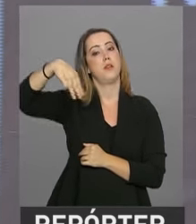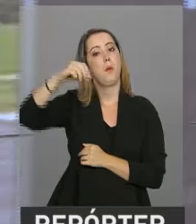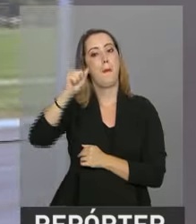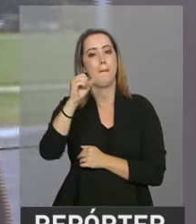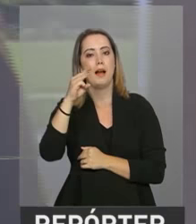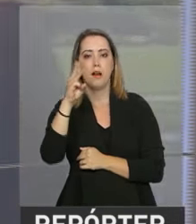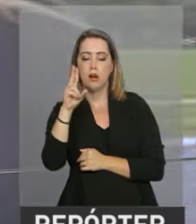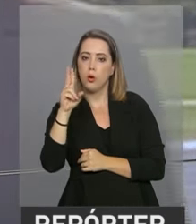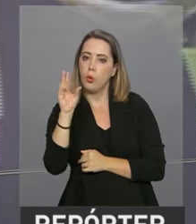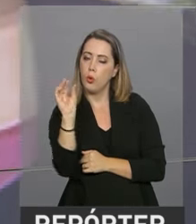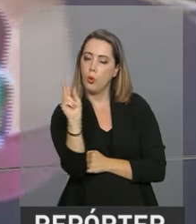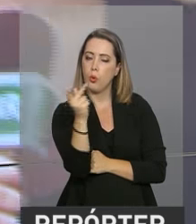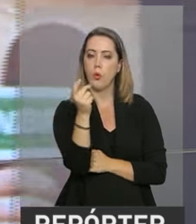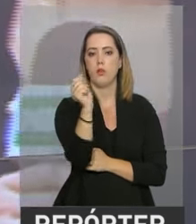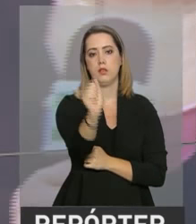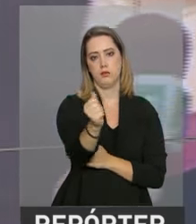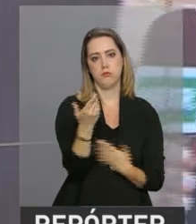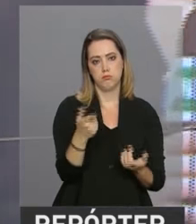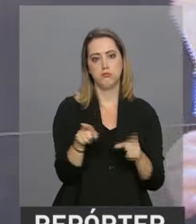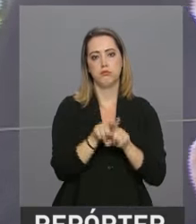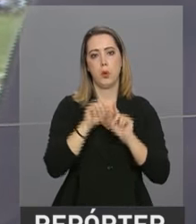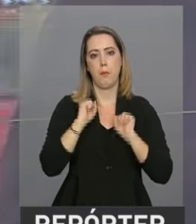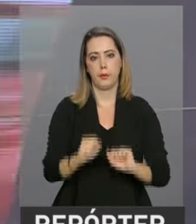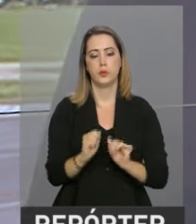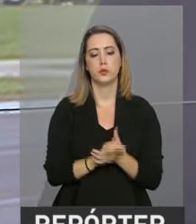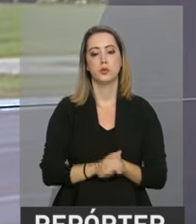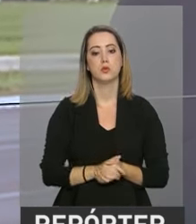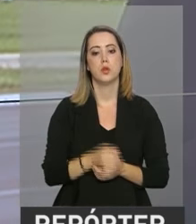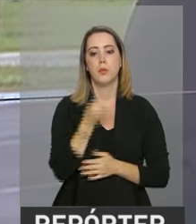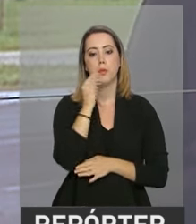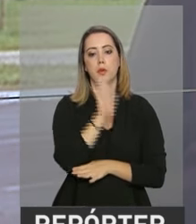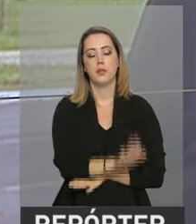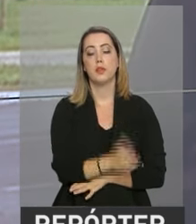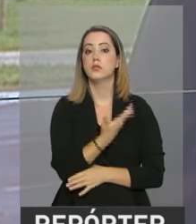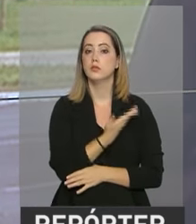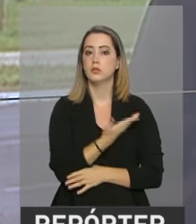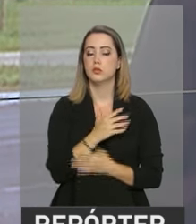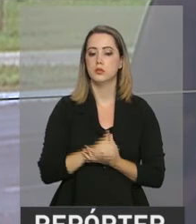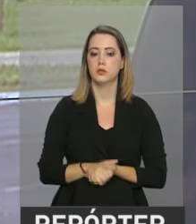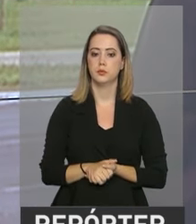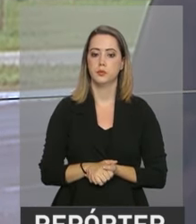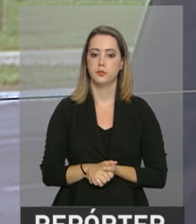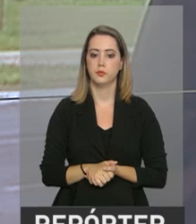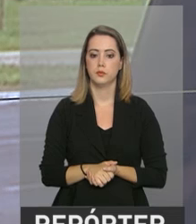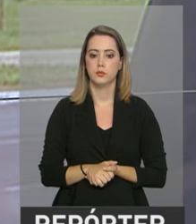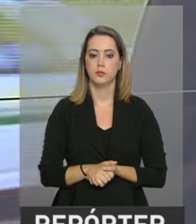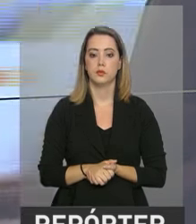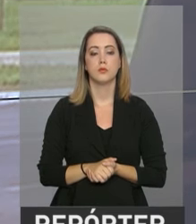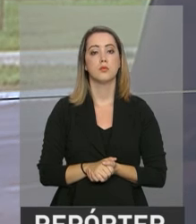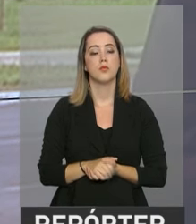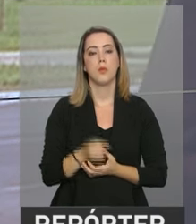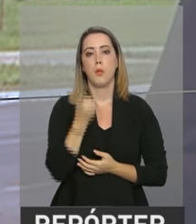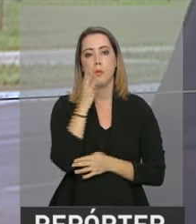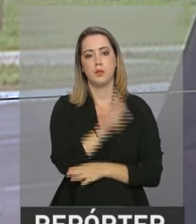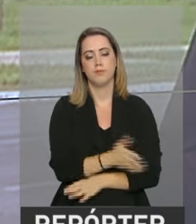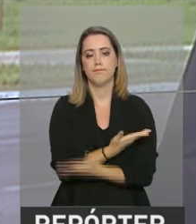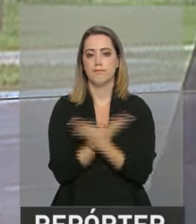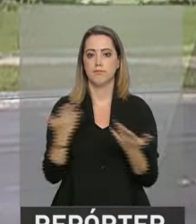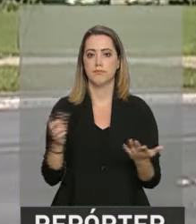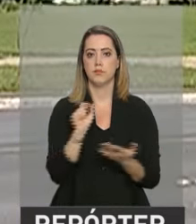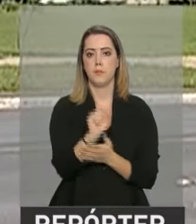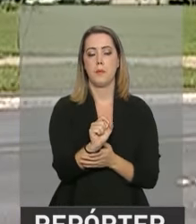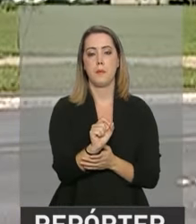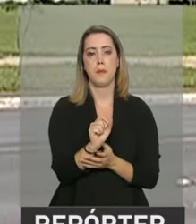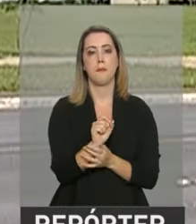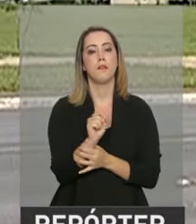Natália Mello, ao vivo, tem as informações para a gente sobre esse assunto. Boa tarde, Natália. Boa tarde, Zé Luiz. Boa tarde a